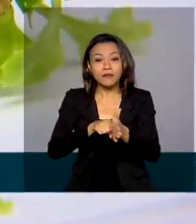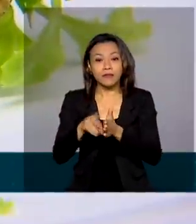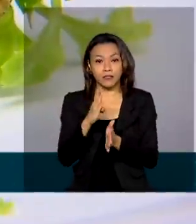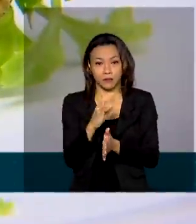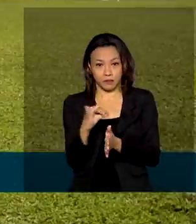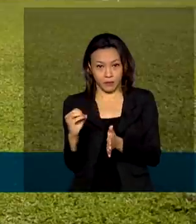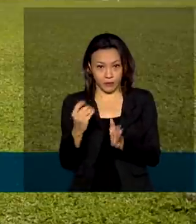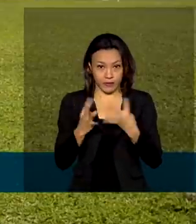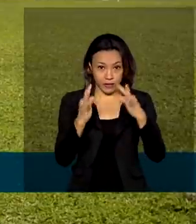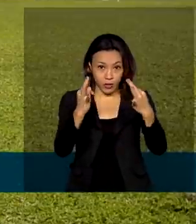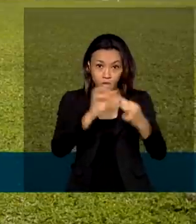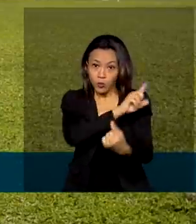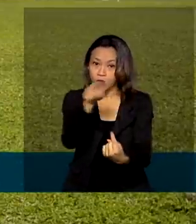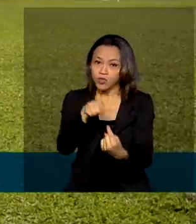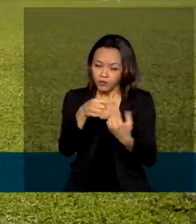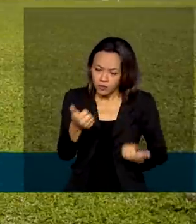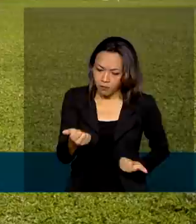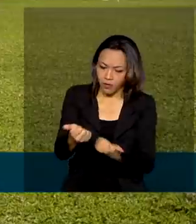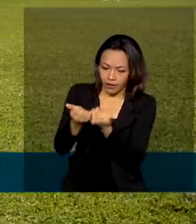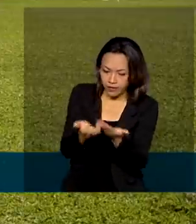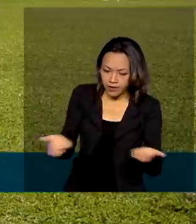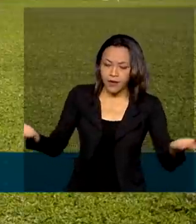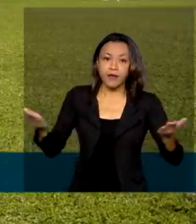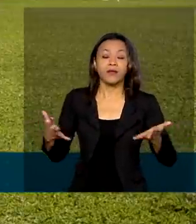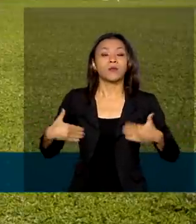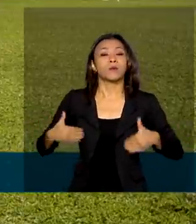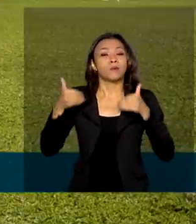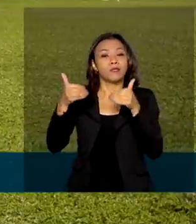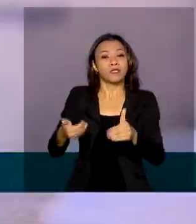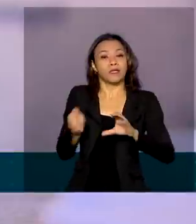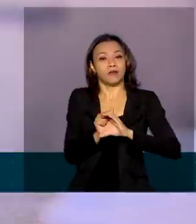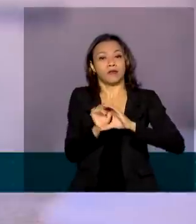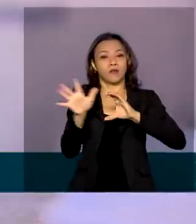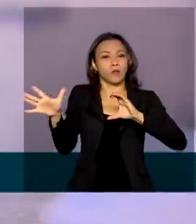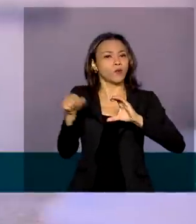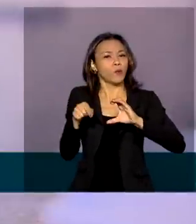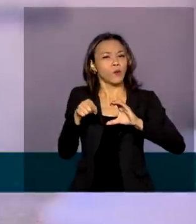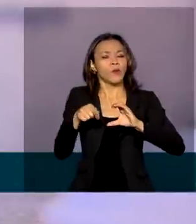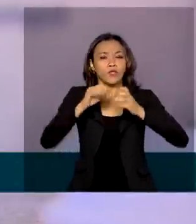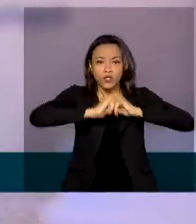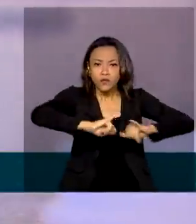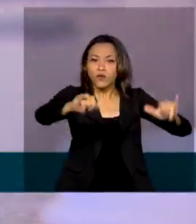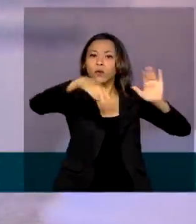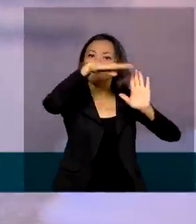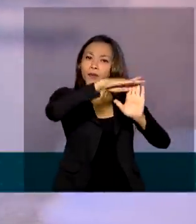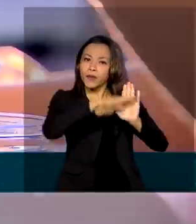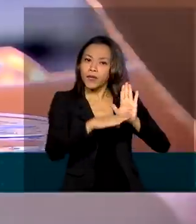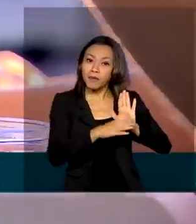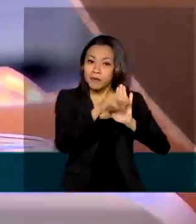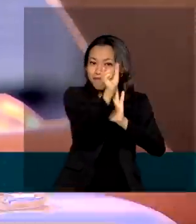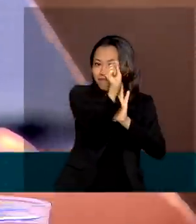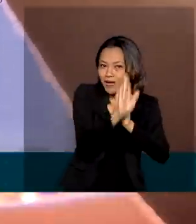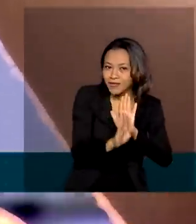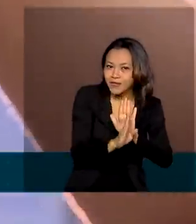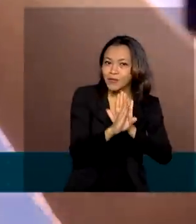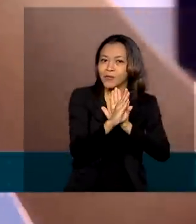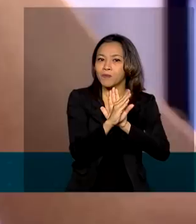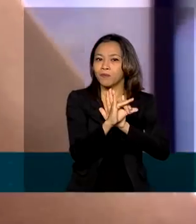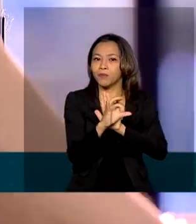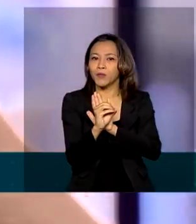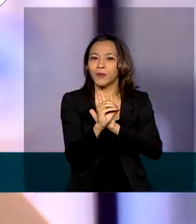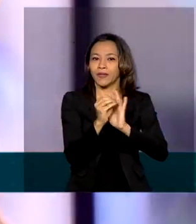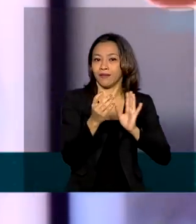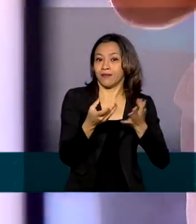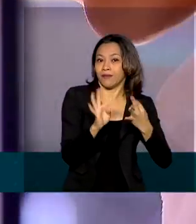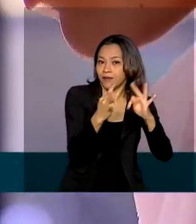para fortalecer este setor o ministério da Ciência Tecnologia e inovação lançou o programa Brasil biotech o programa